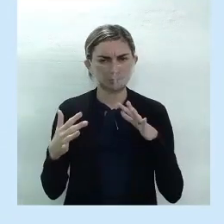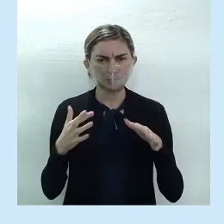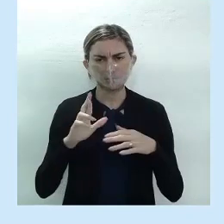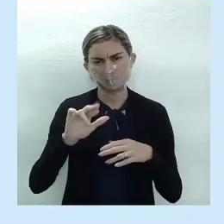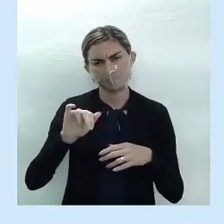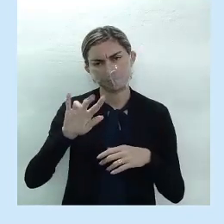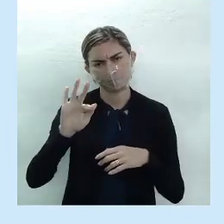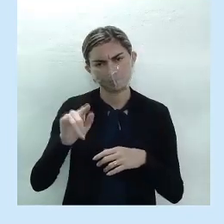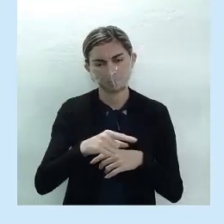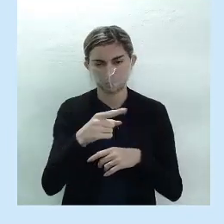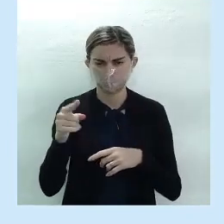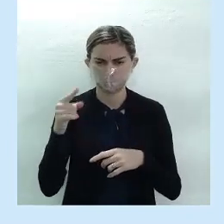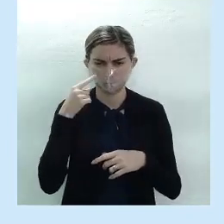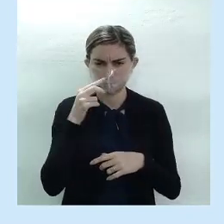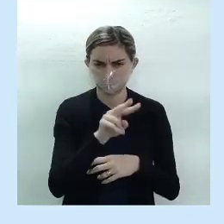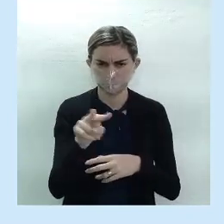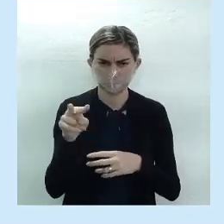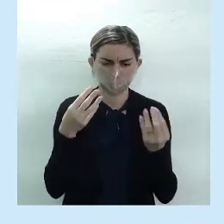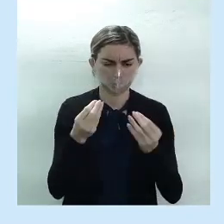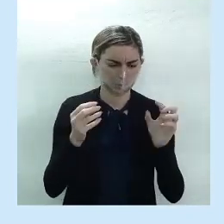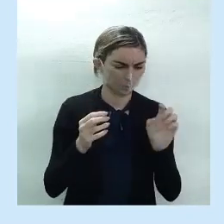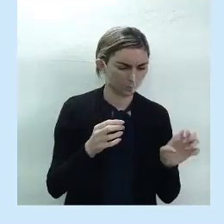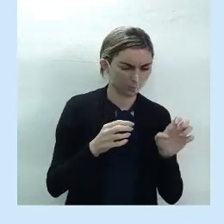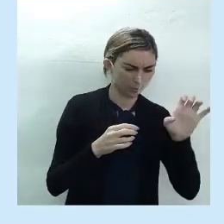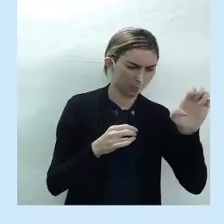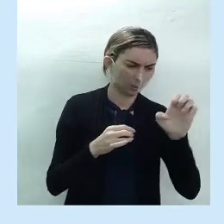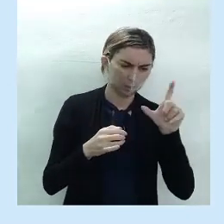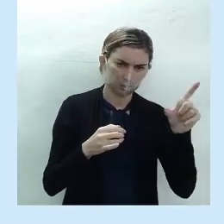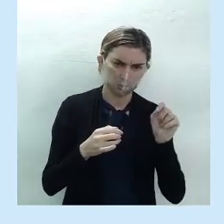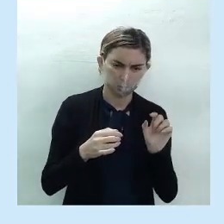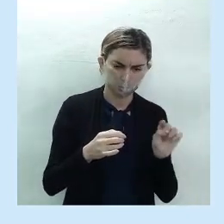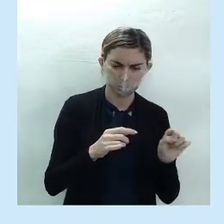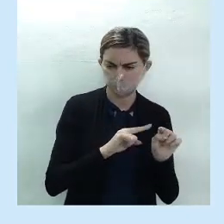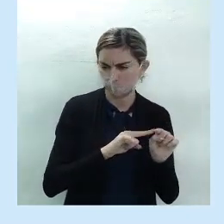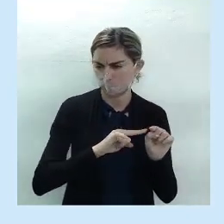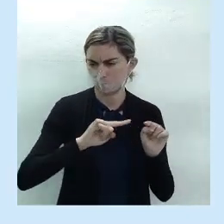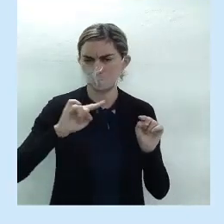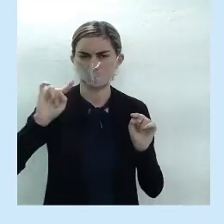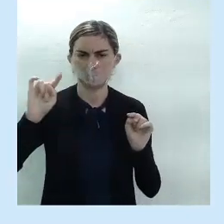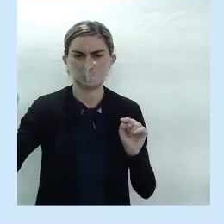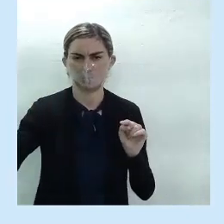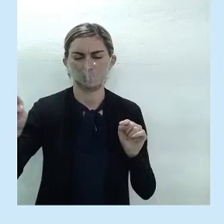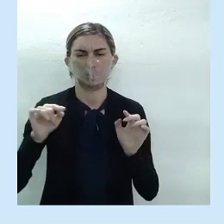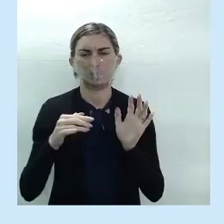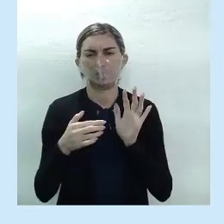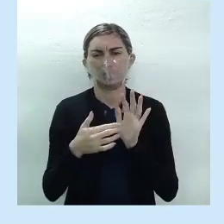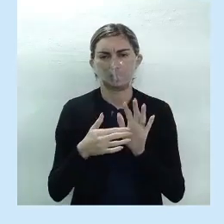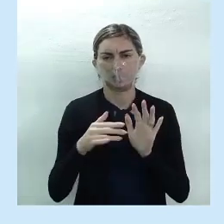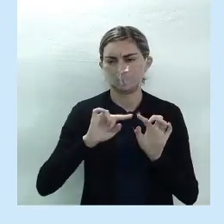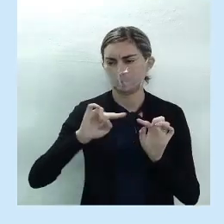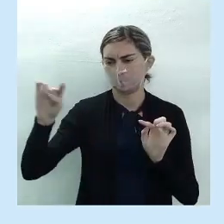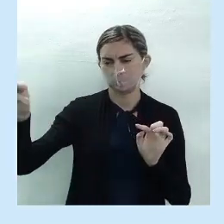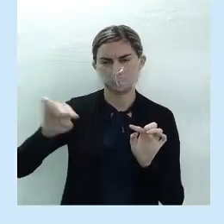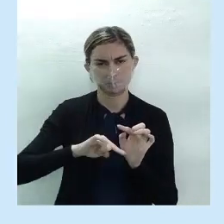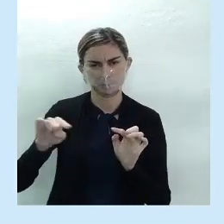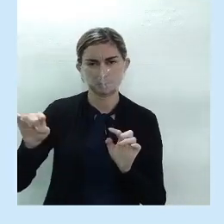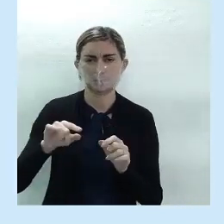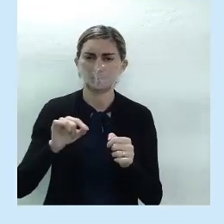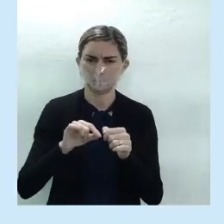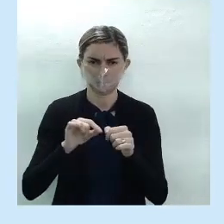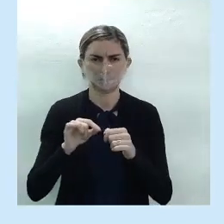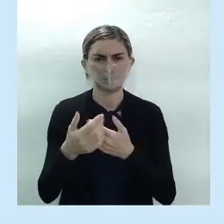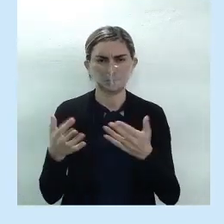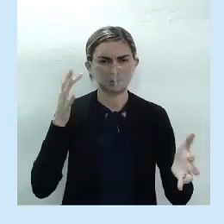reflexão. Você vai ver onde é o eixo de simetria e vai. Todos os pontos até esse eixo tem a sua distância. Para